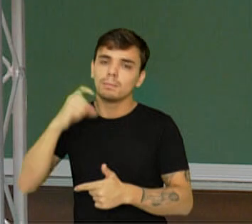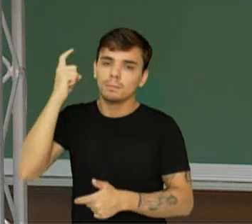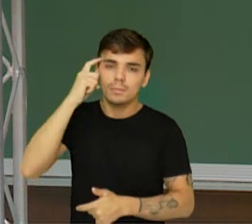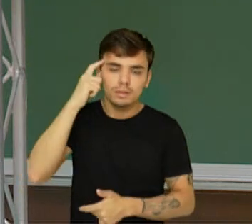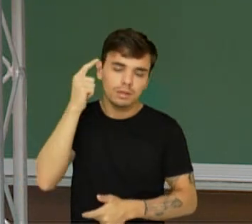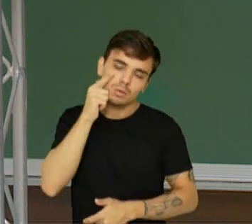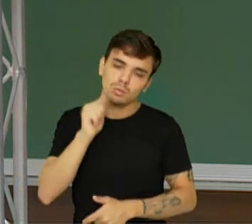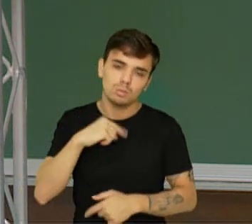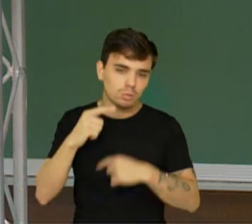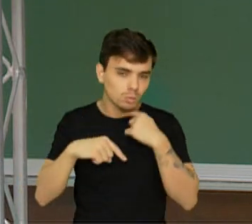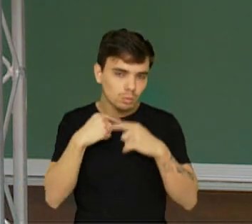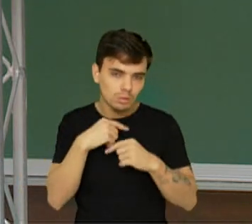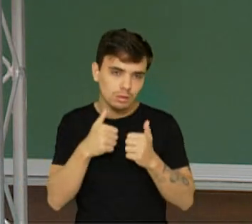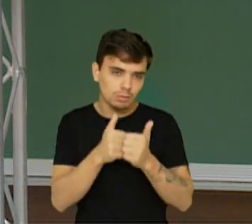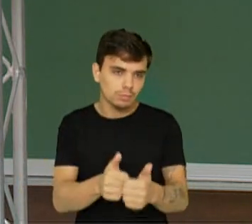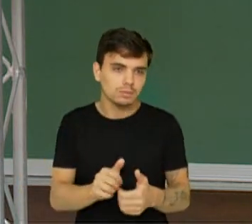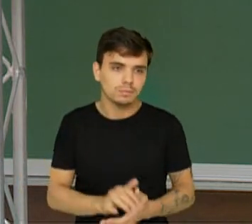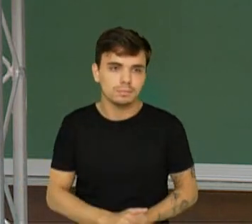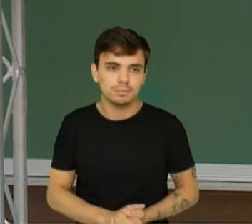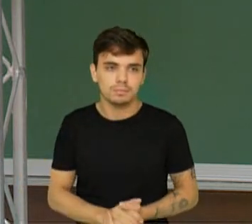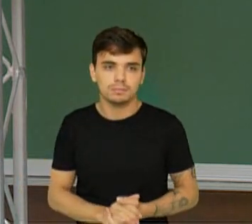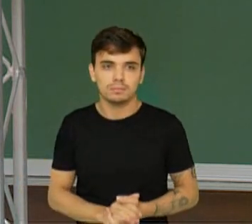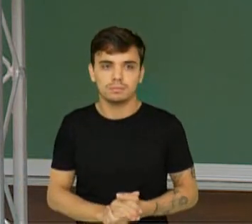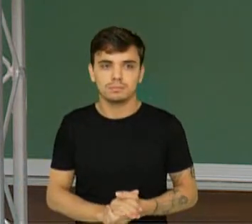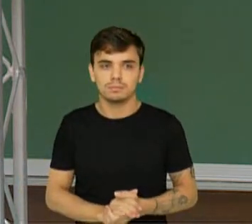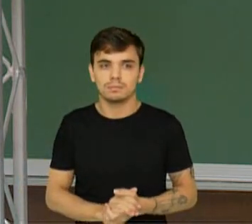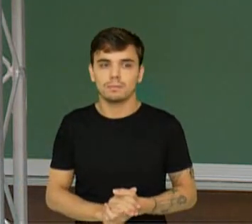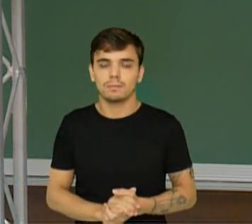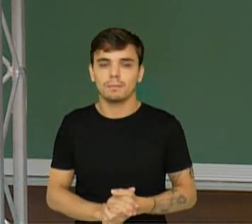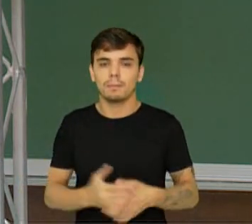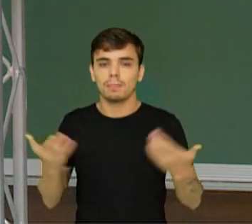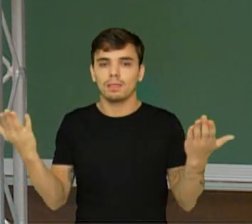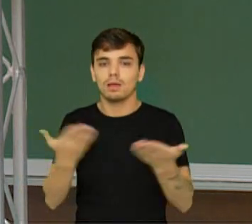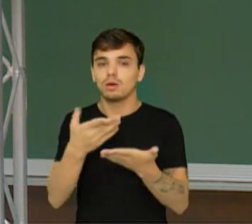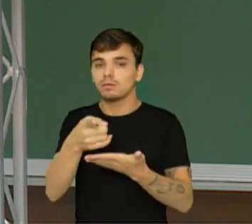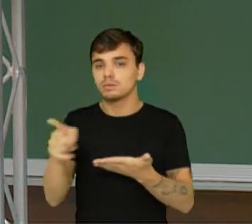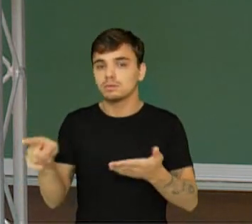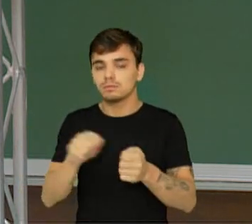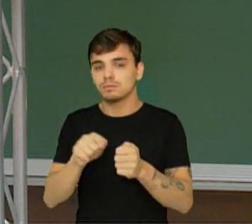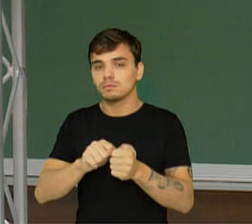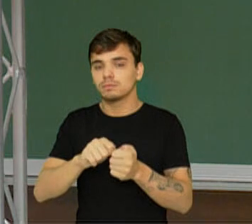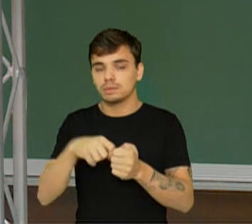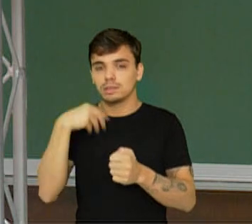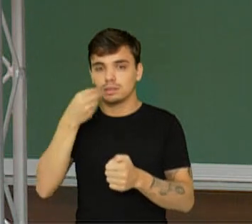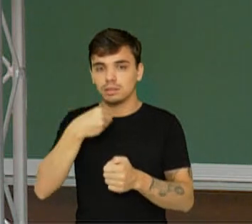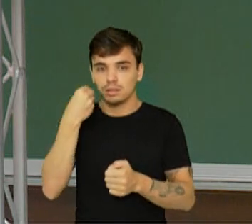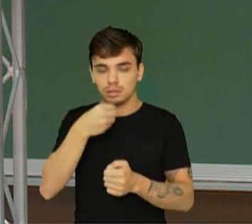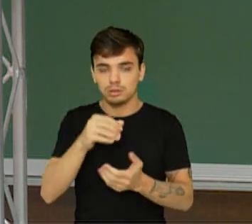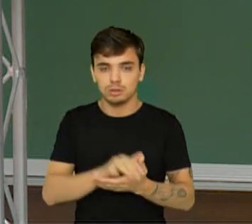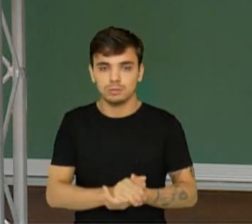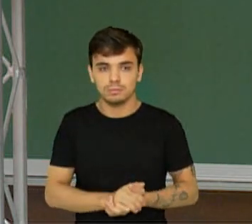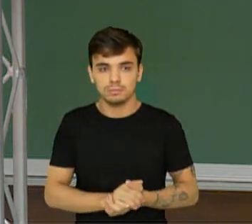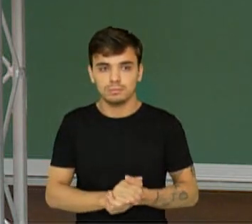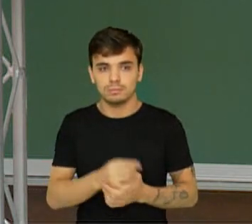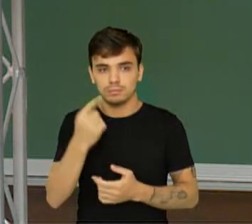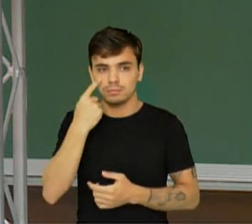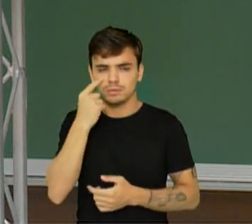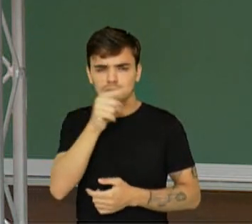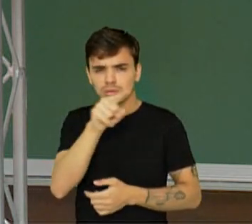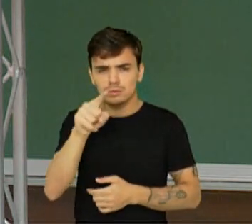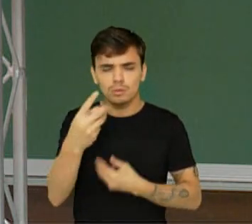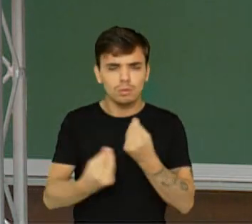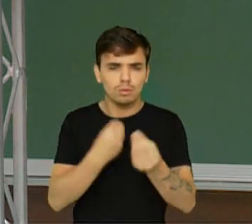ela não consegue acompanhar. Agora, gente, vocês vão fazer um teste, tá? E tu, como te